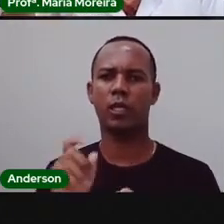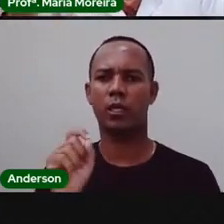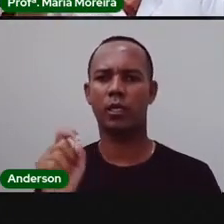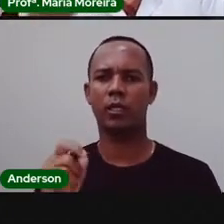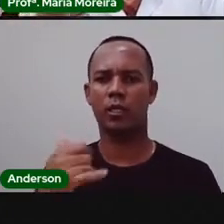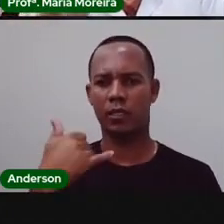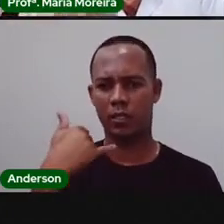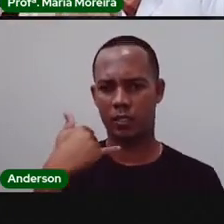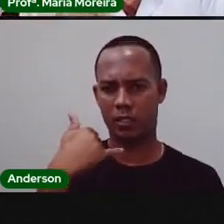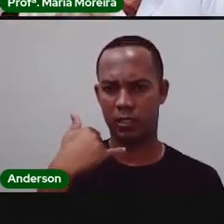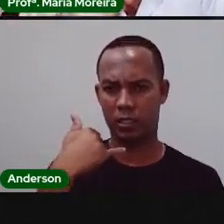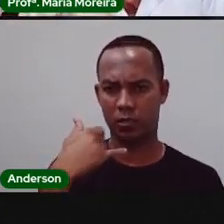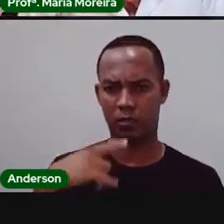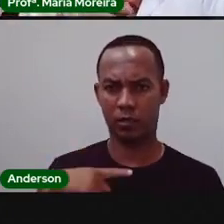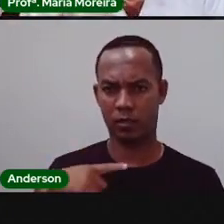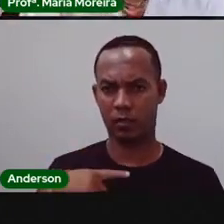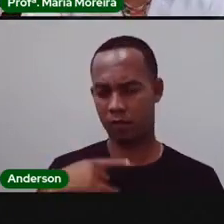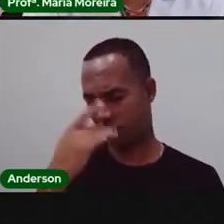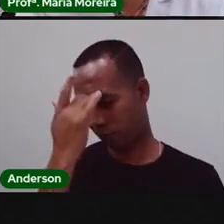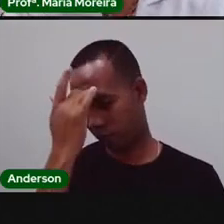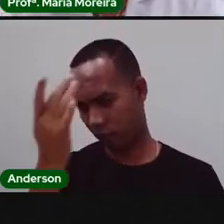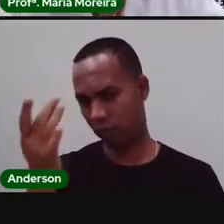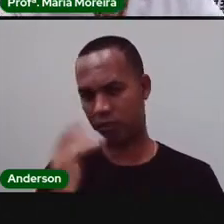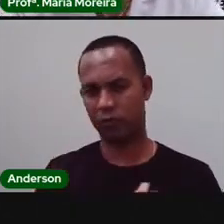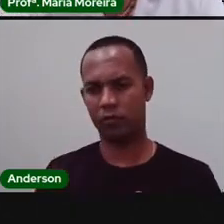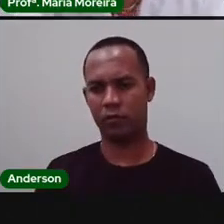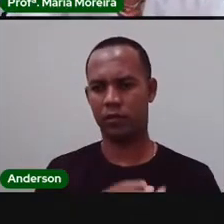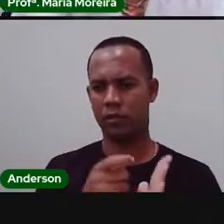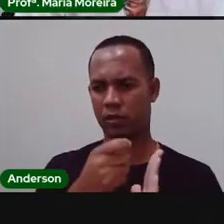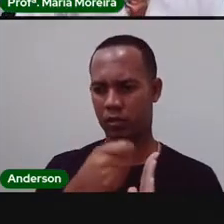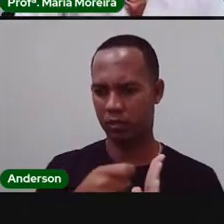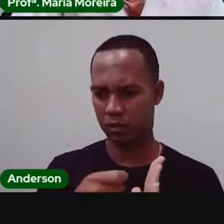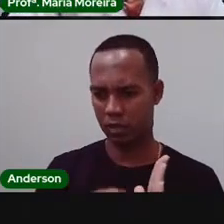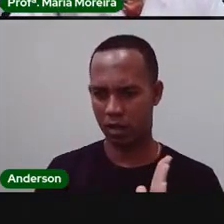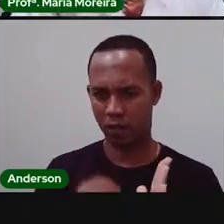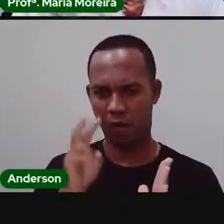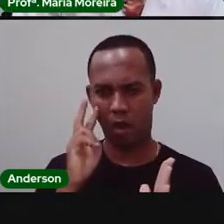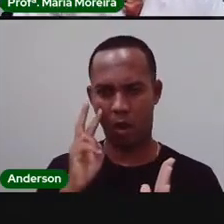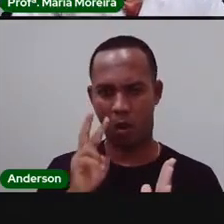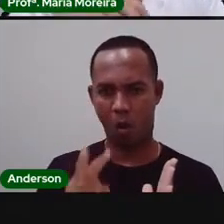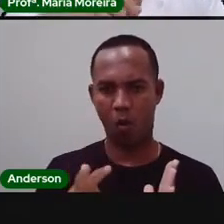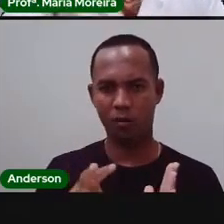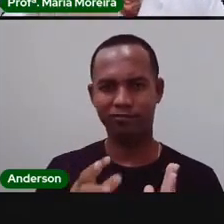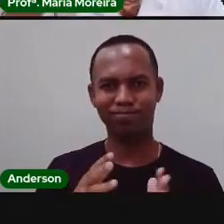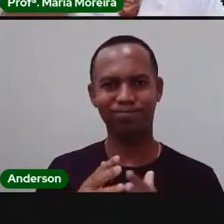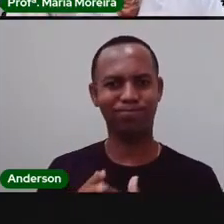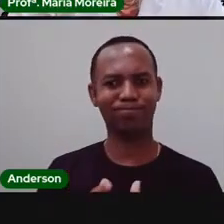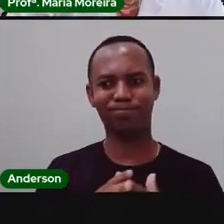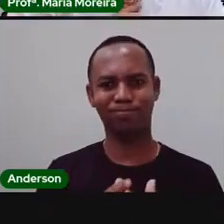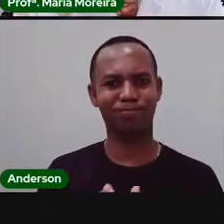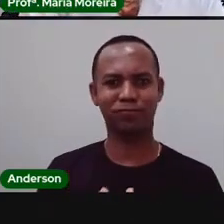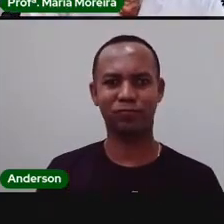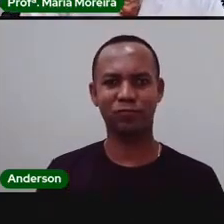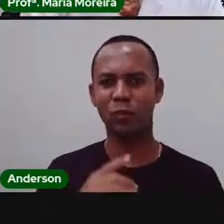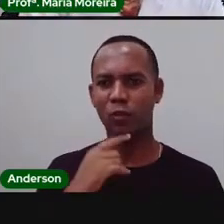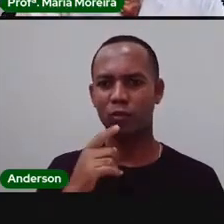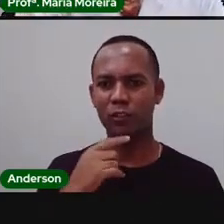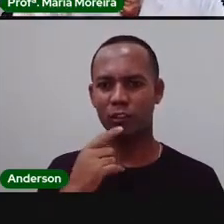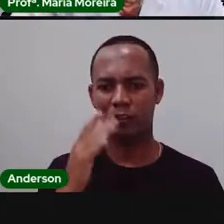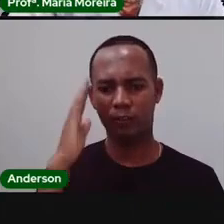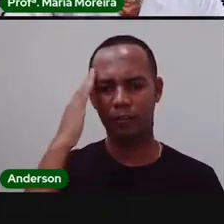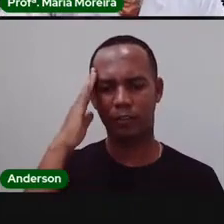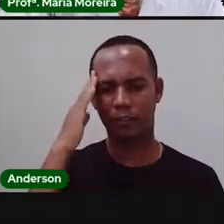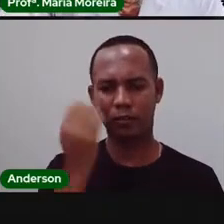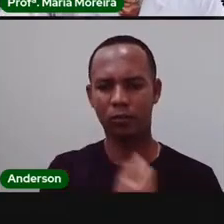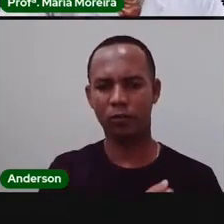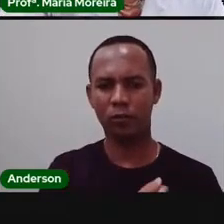estiver com o celular disponível, tá? Então, vou lá e escrevo, olha. Estou com dúvida na questão 2.